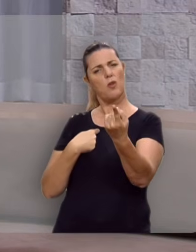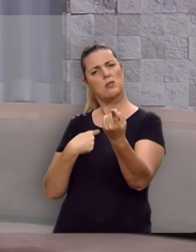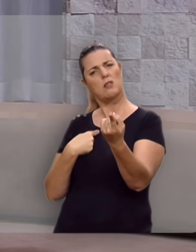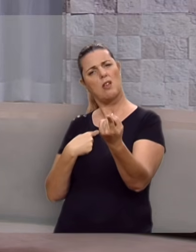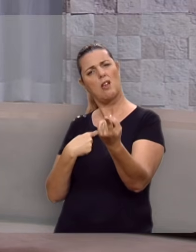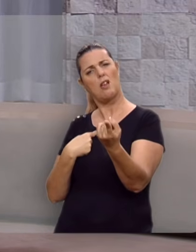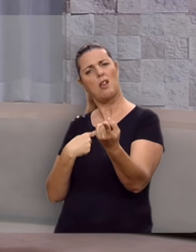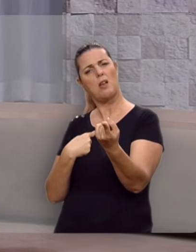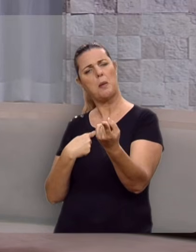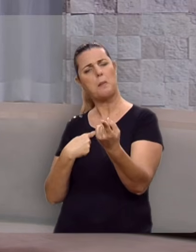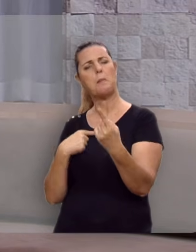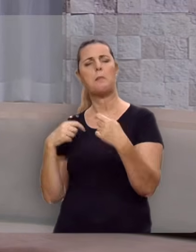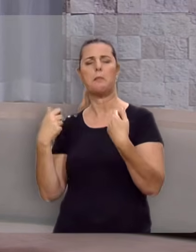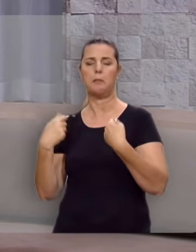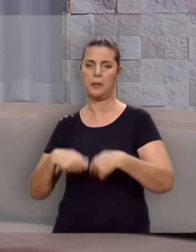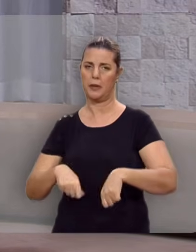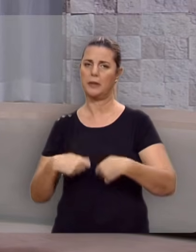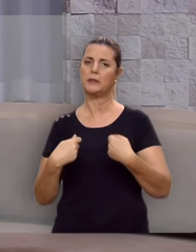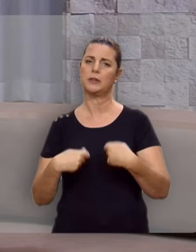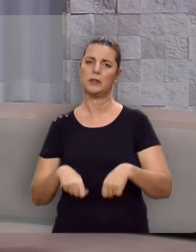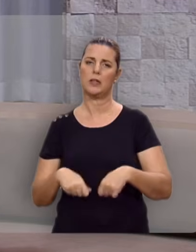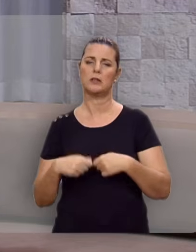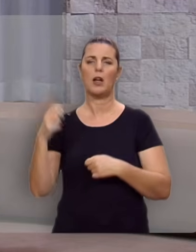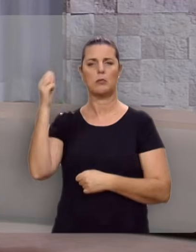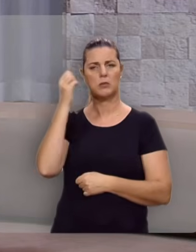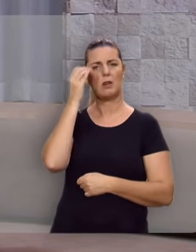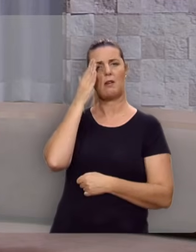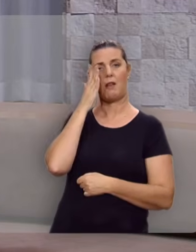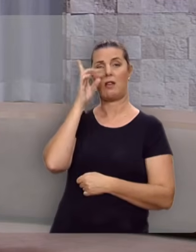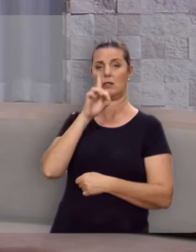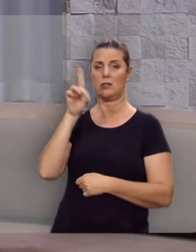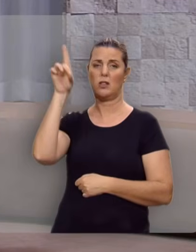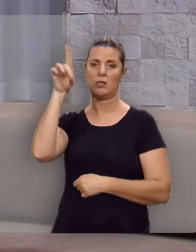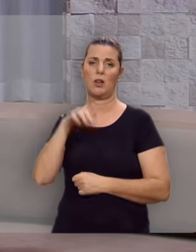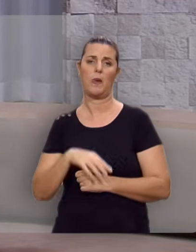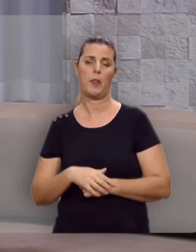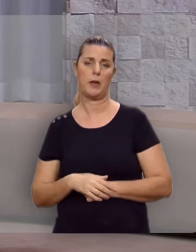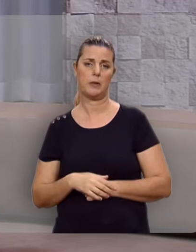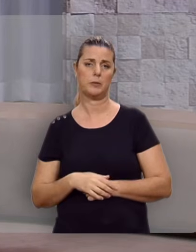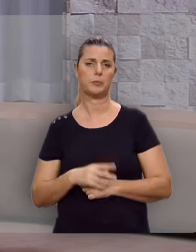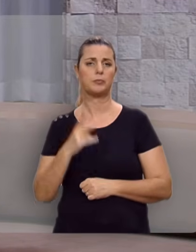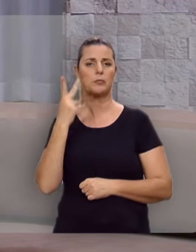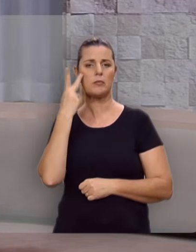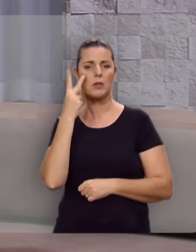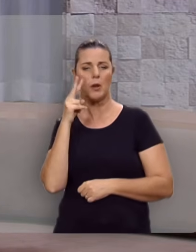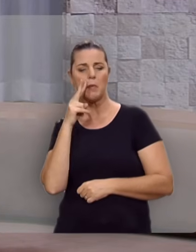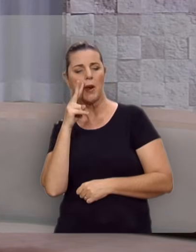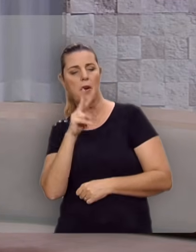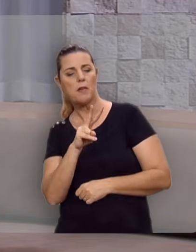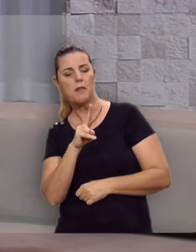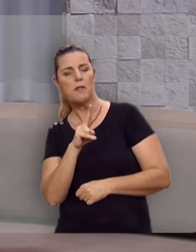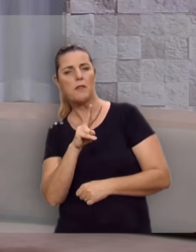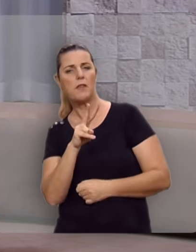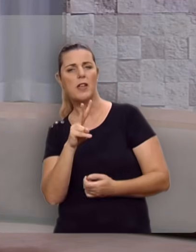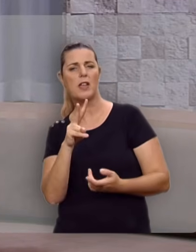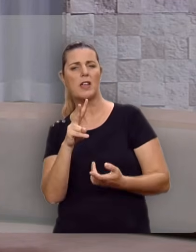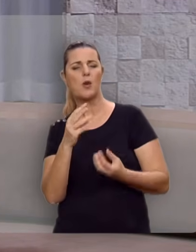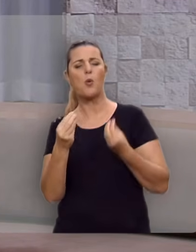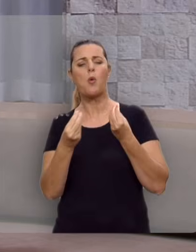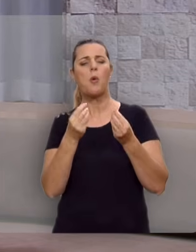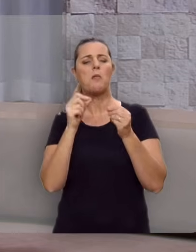você precisamos da graça de Deus para exercermos esta